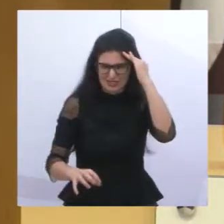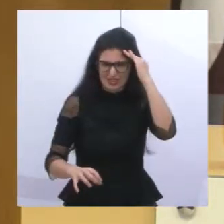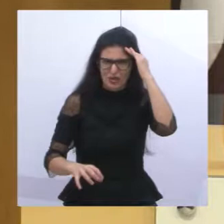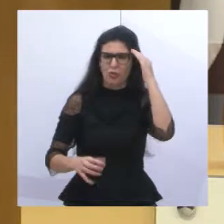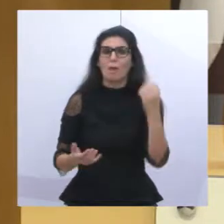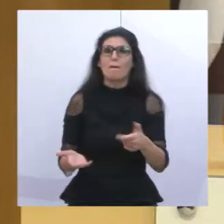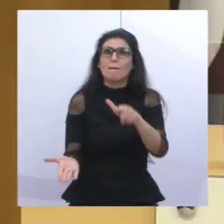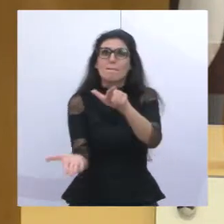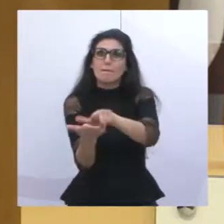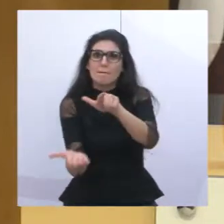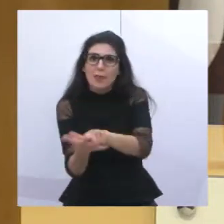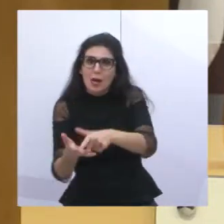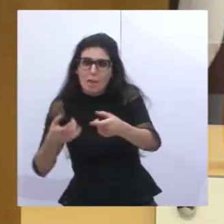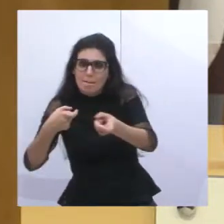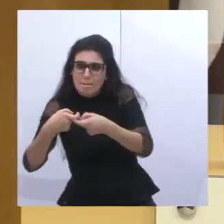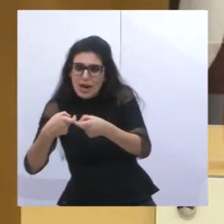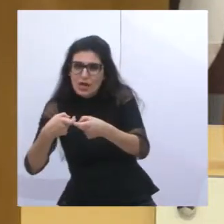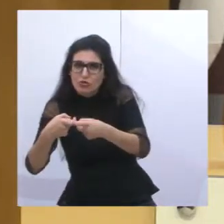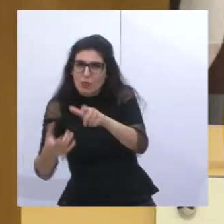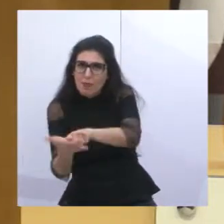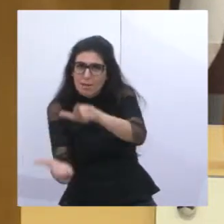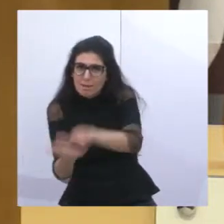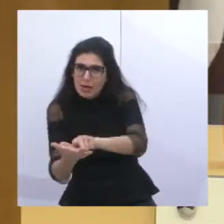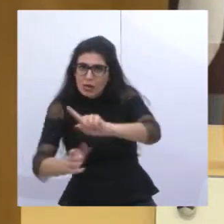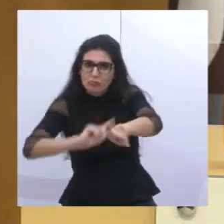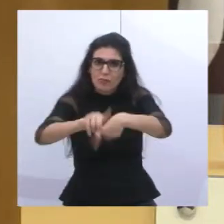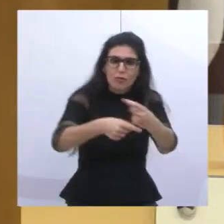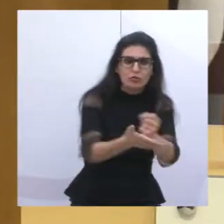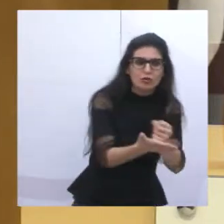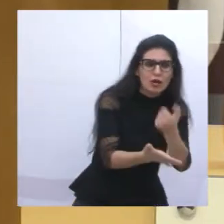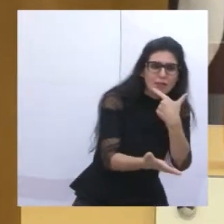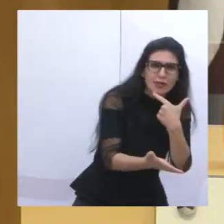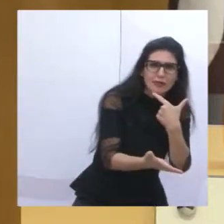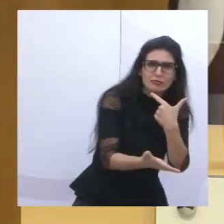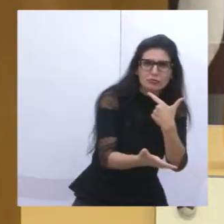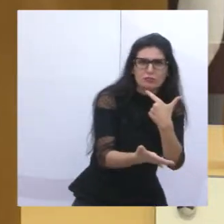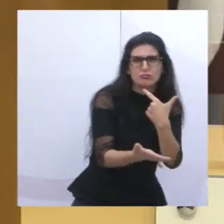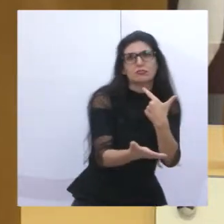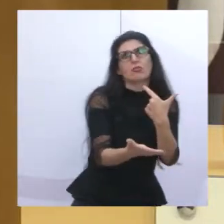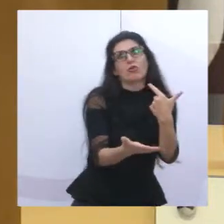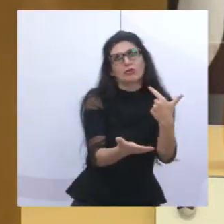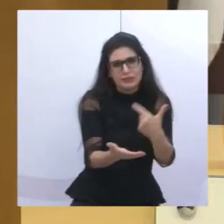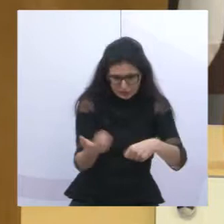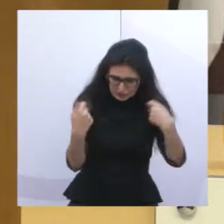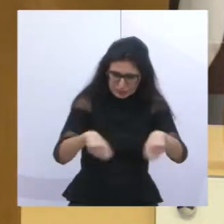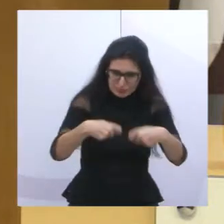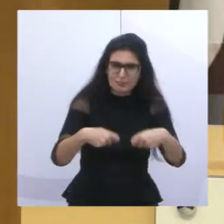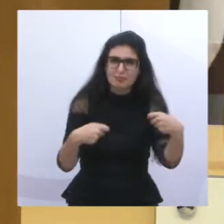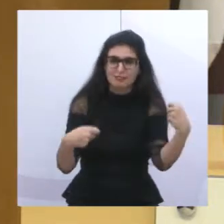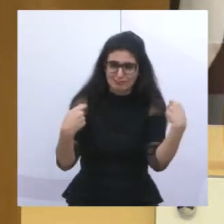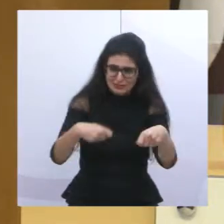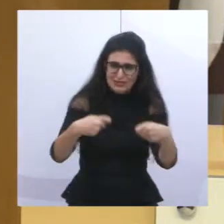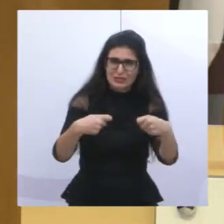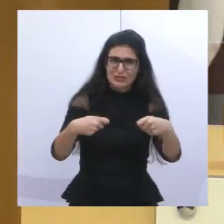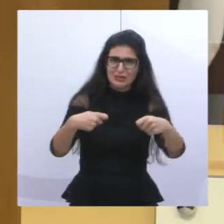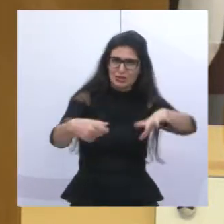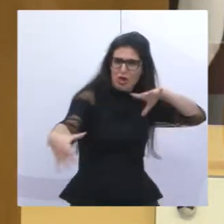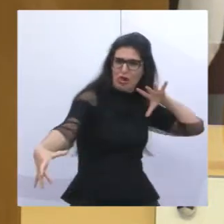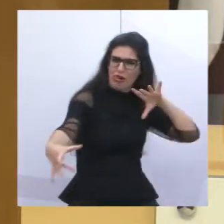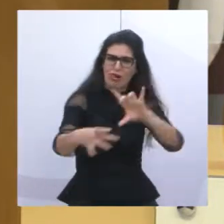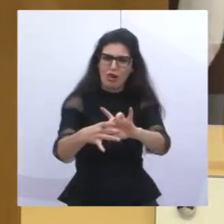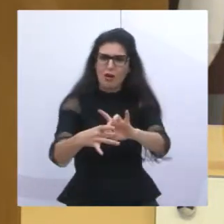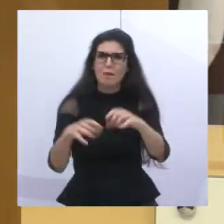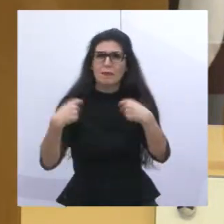junto. Não adianta só ter o médico e não ter o remédio. E a gente está falando aqui do sistema SUS, que é um